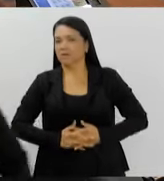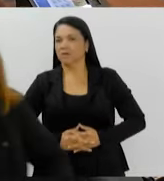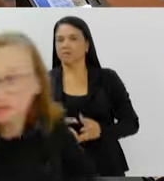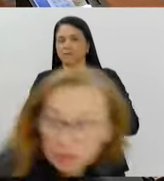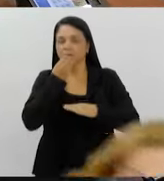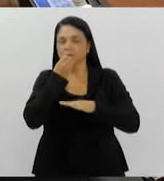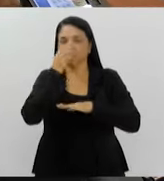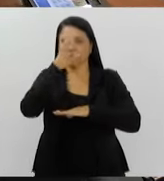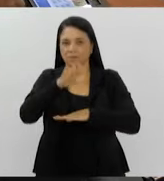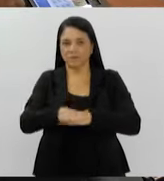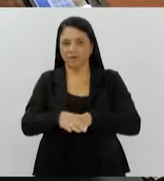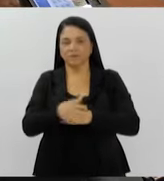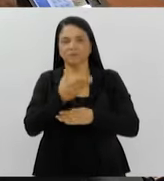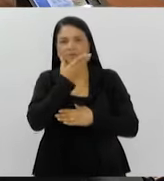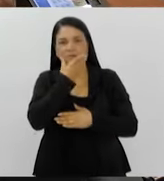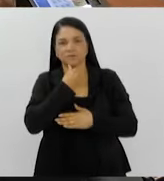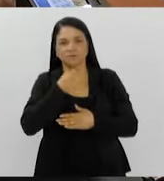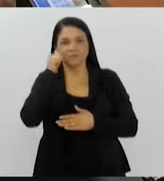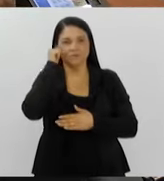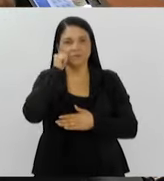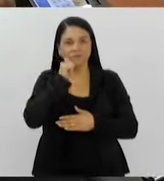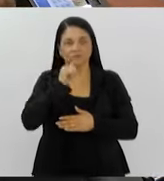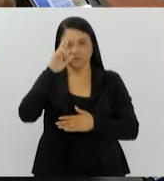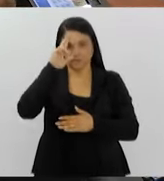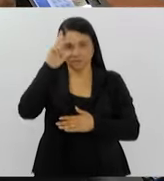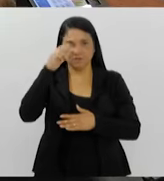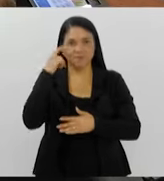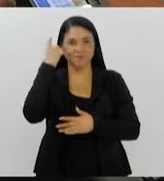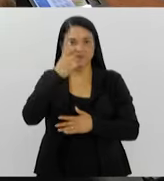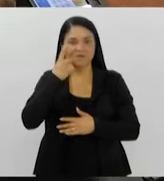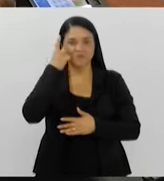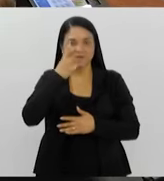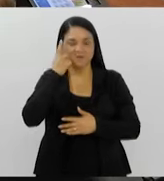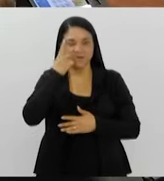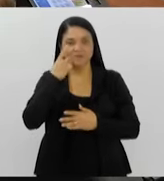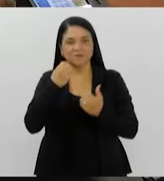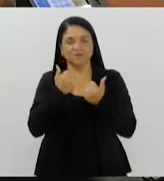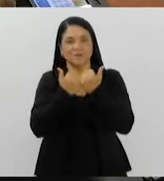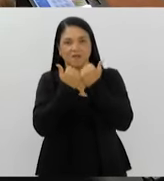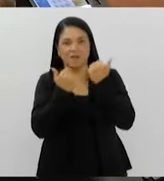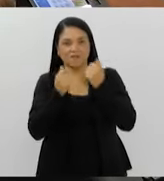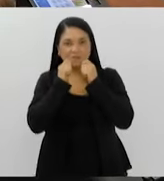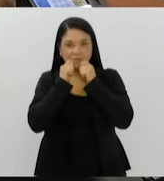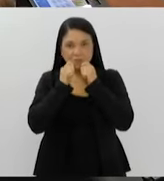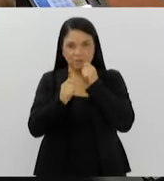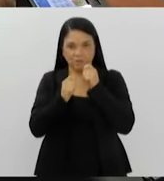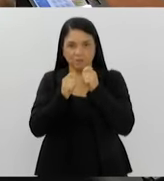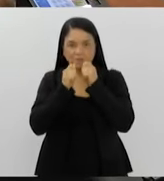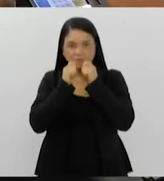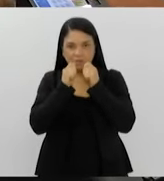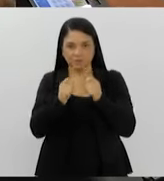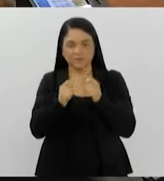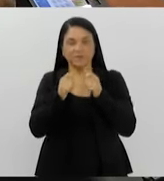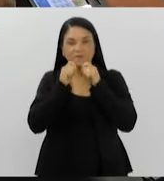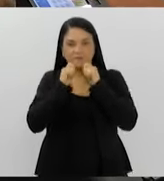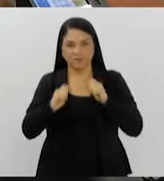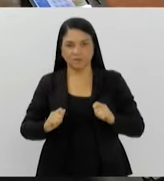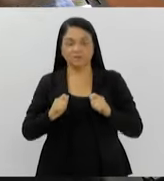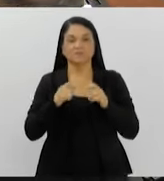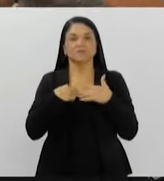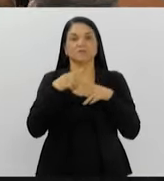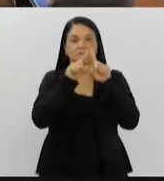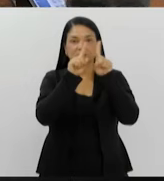Boa tarde senhoras e senhores deputados assessores servidores público